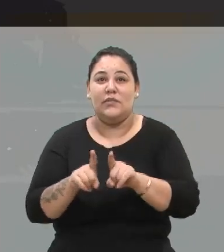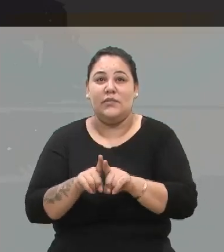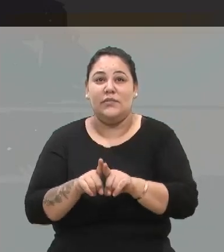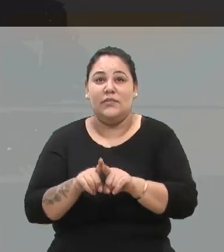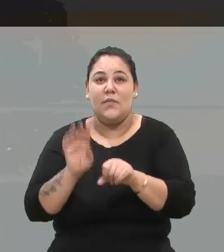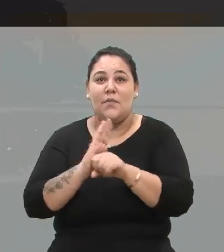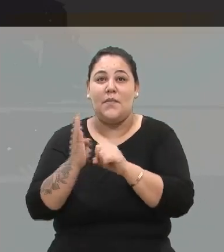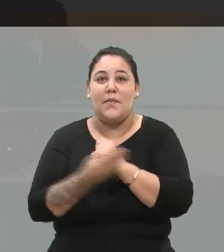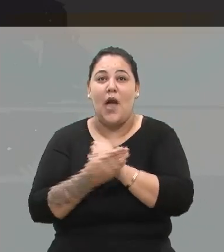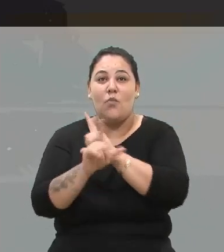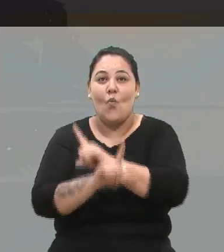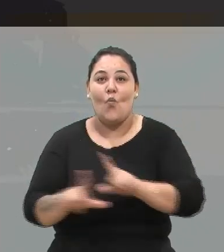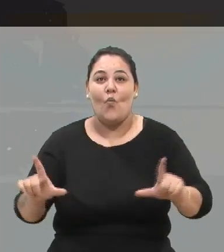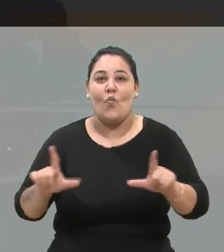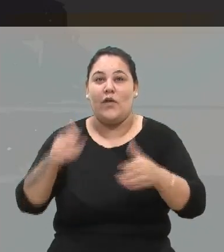Bairro Limpo. Obrigado, presidente.